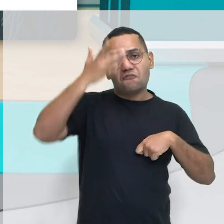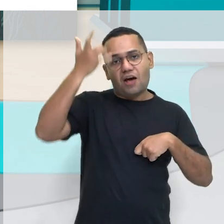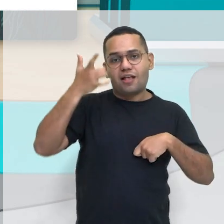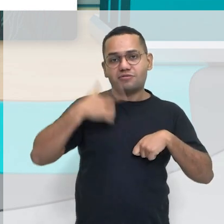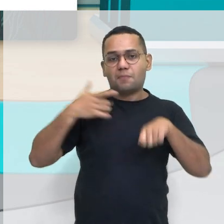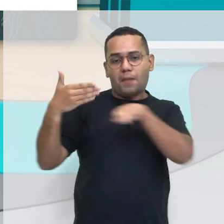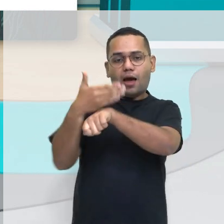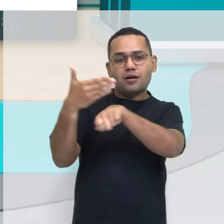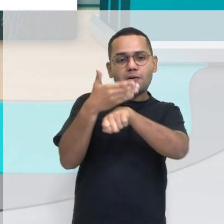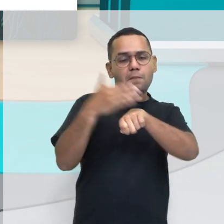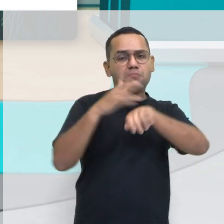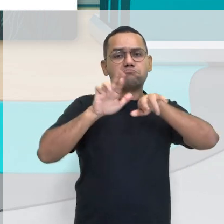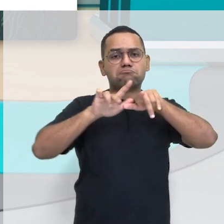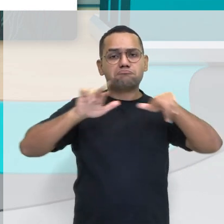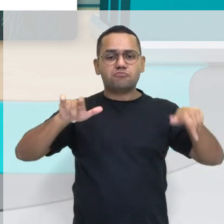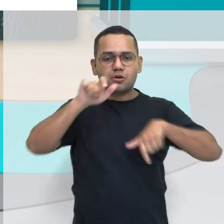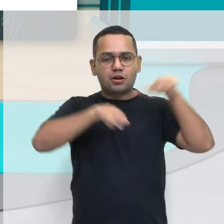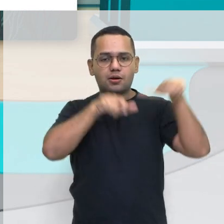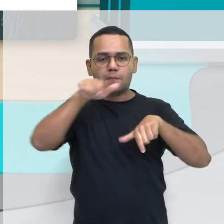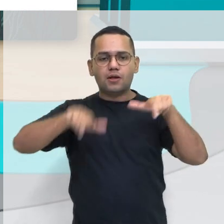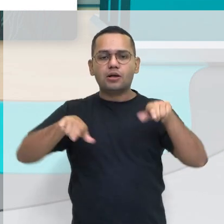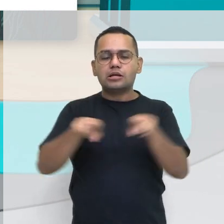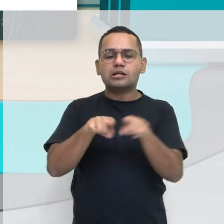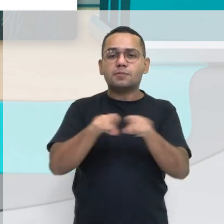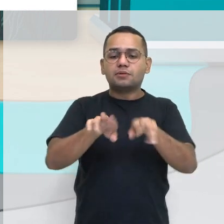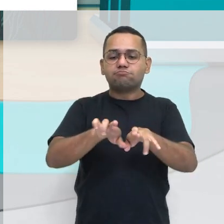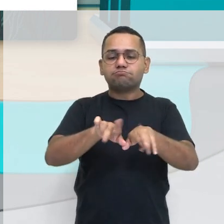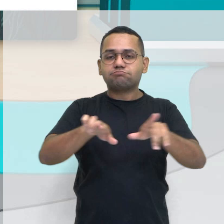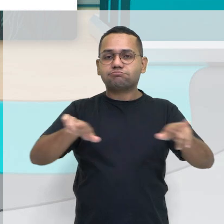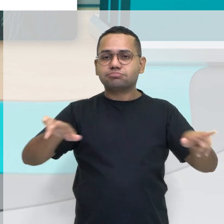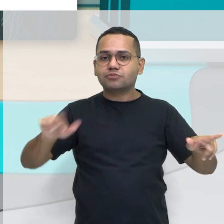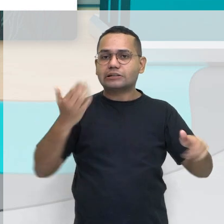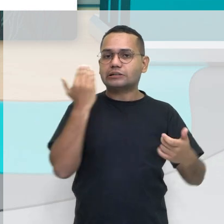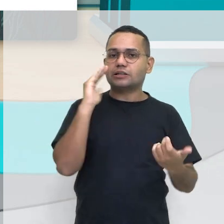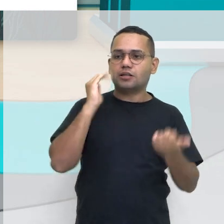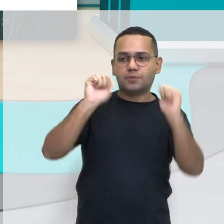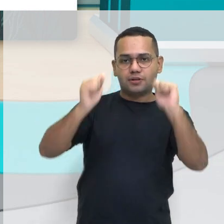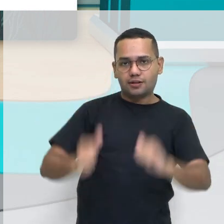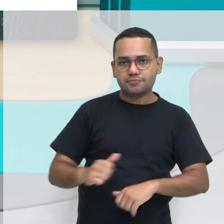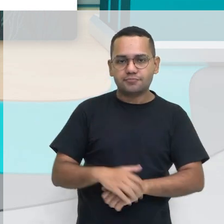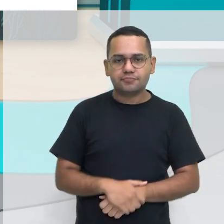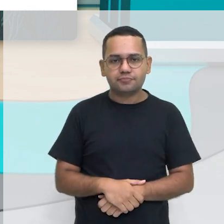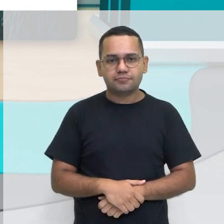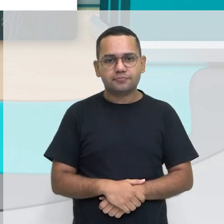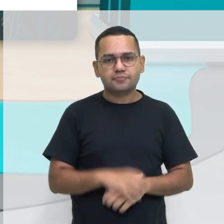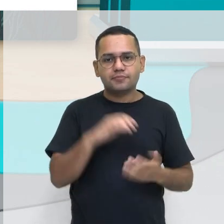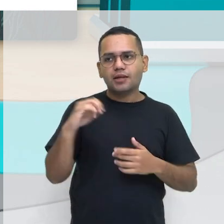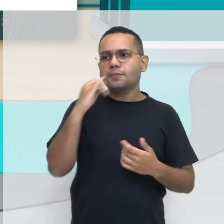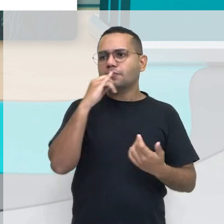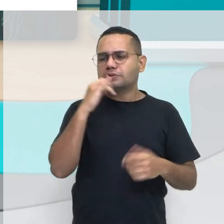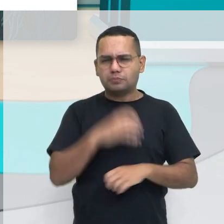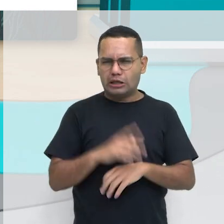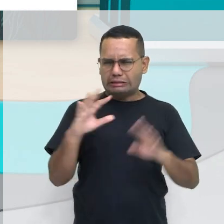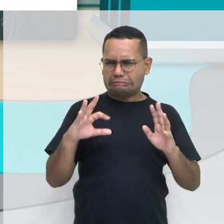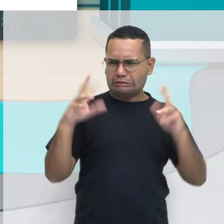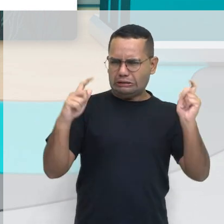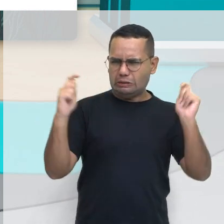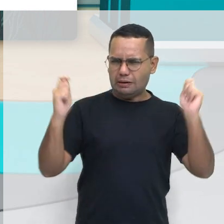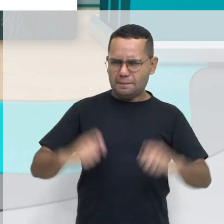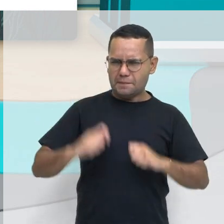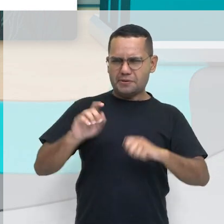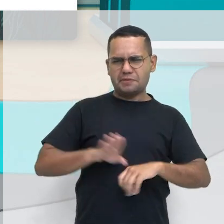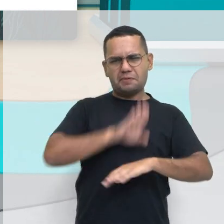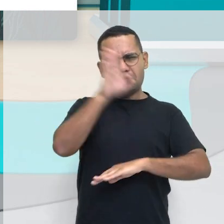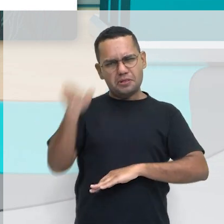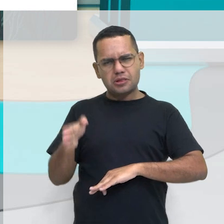maior diversidade de expressões e interpretações. Por exemplo, nem todo mundo pode viajar para Paris para conhecer o Museu do Louvre.